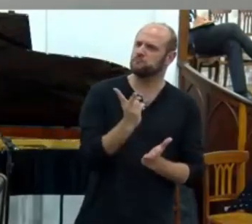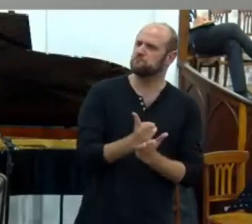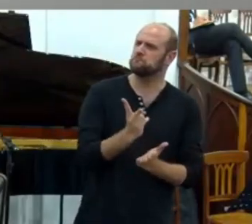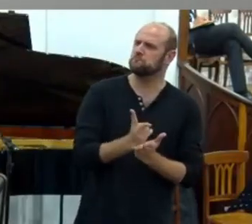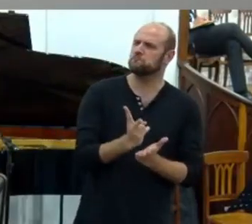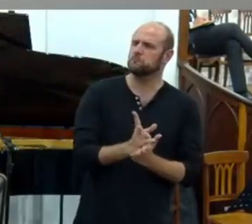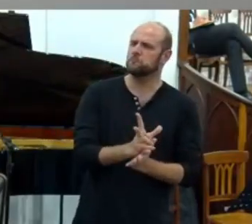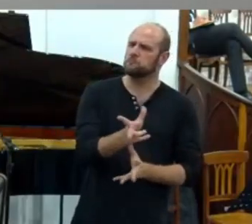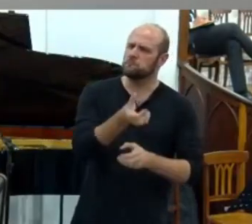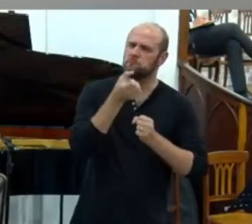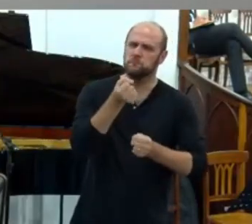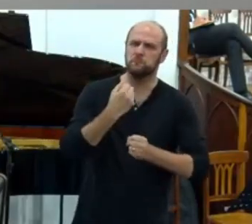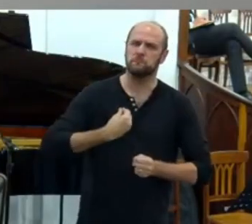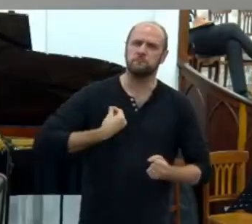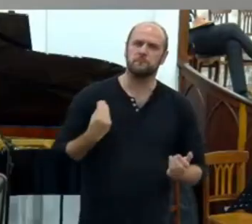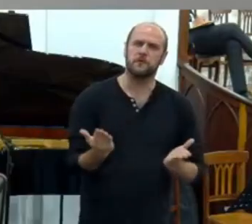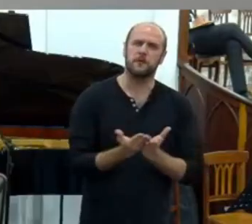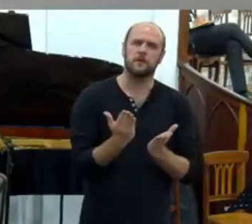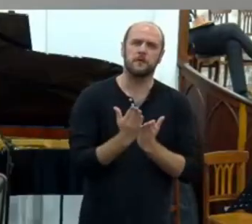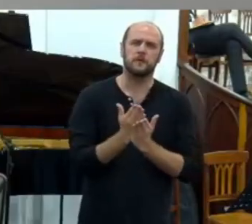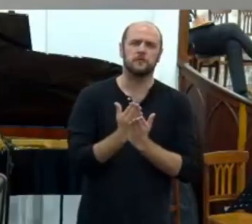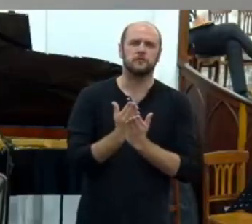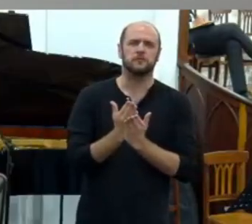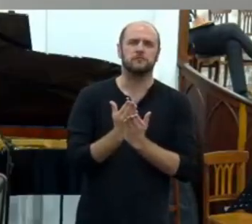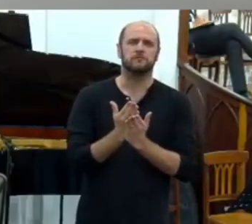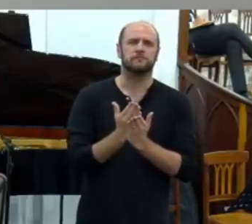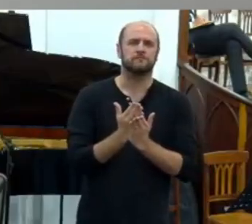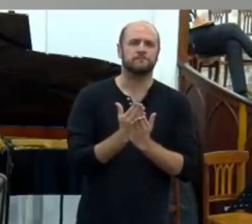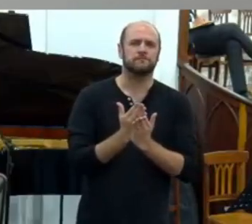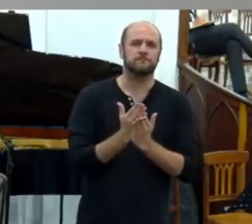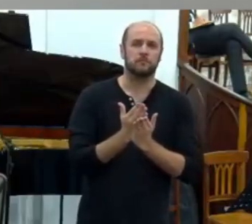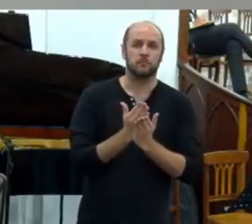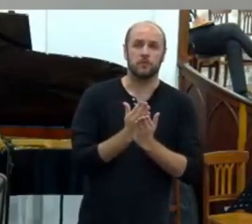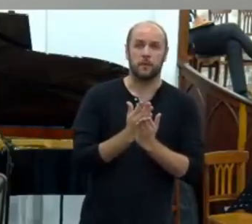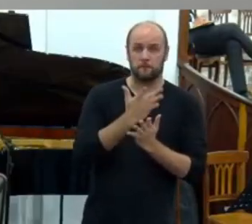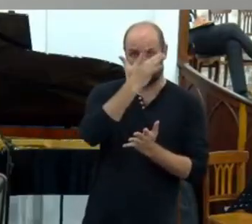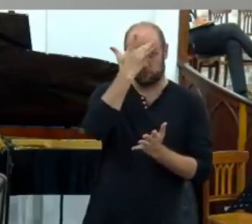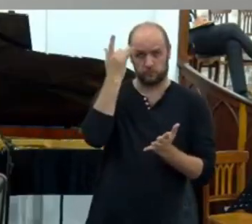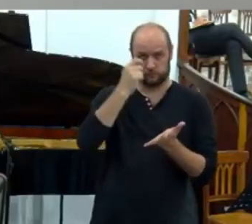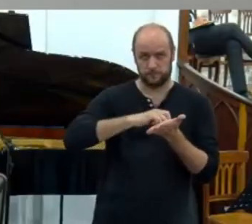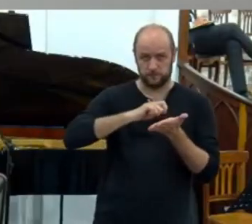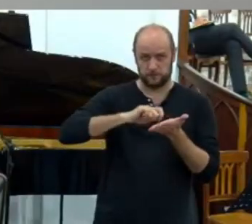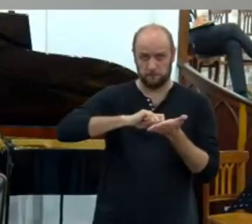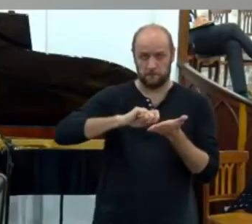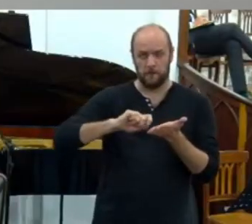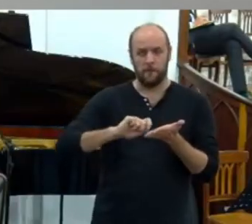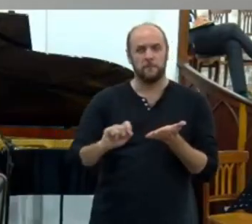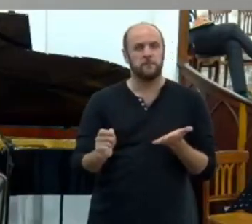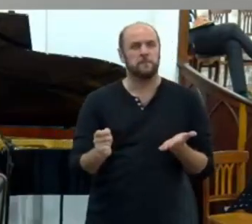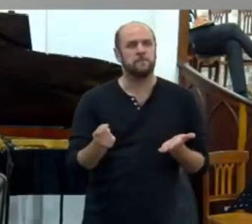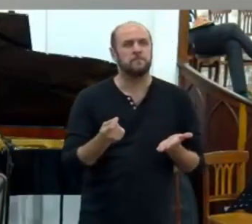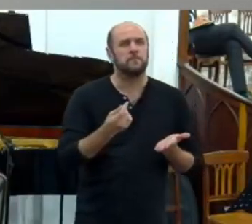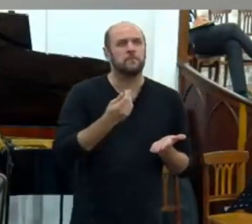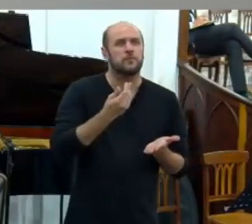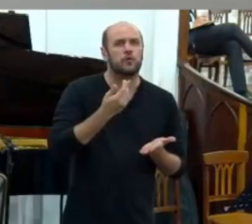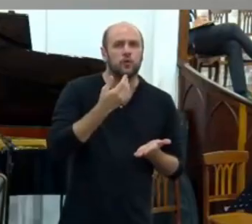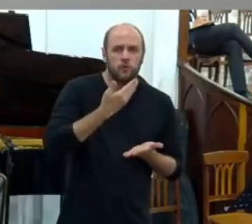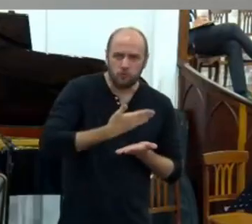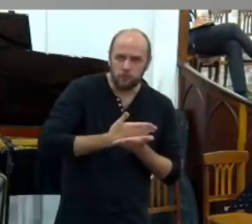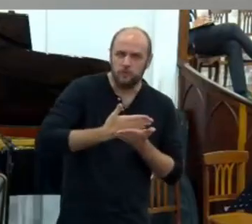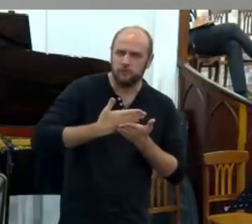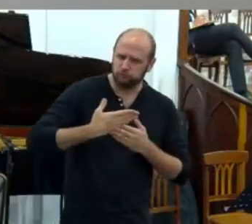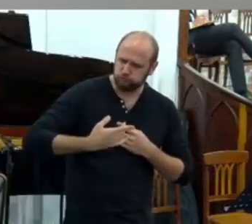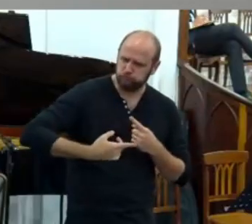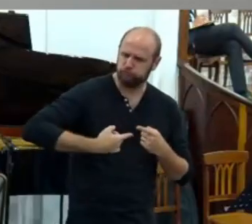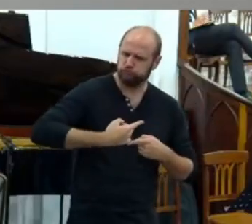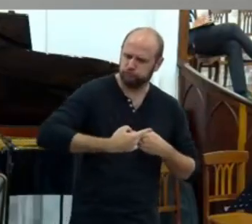na caminhada da vida cristã. O autor dessa carta passa a desenrolar